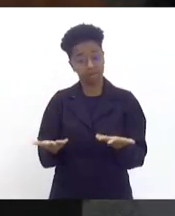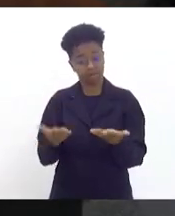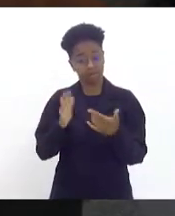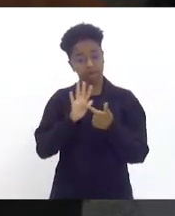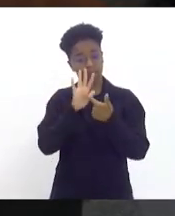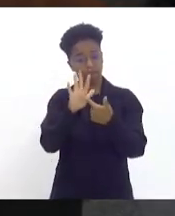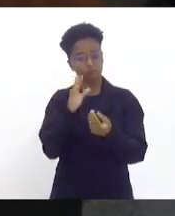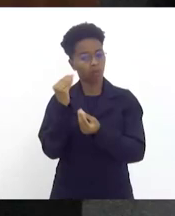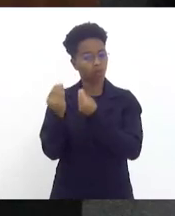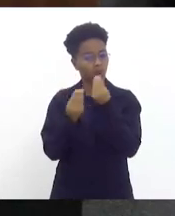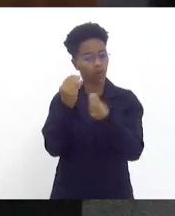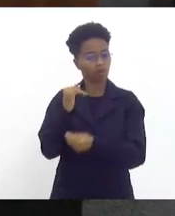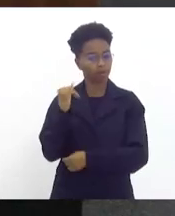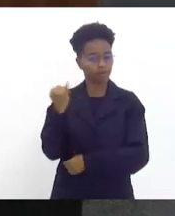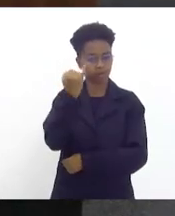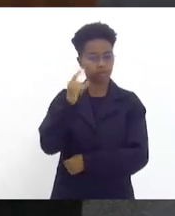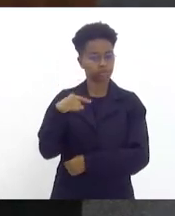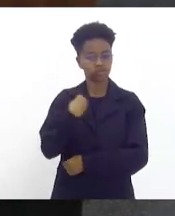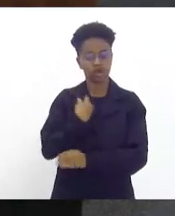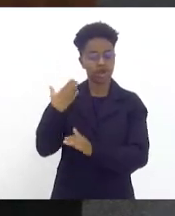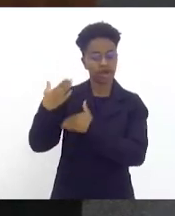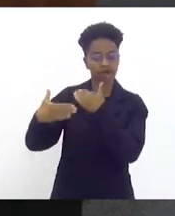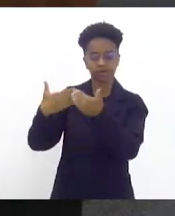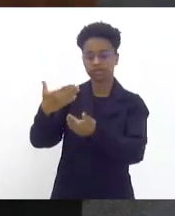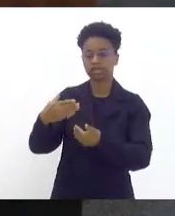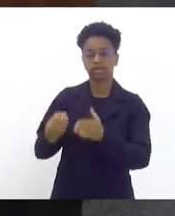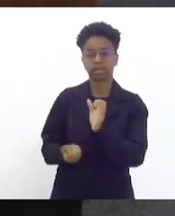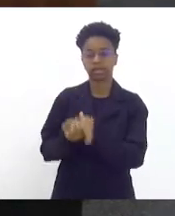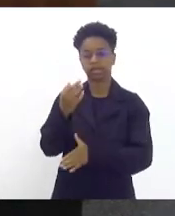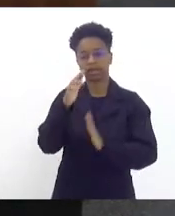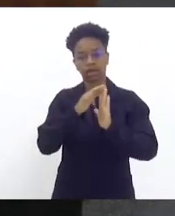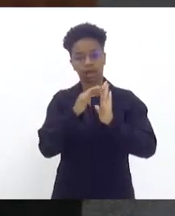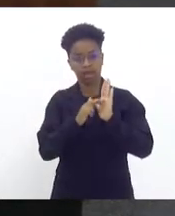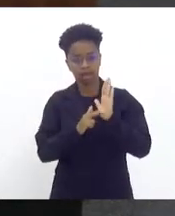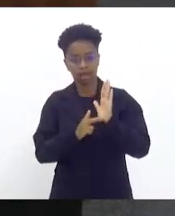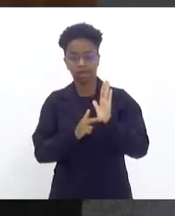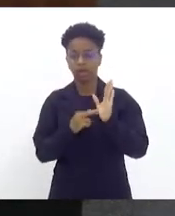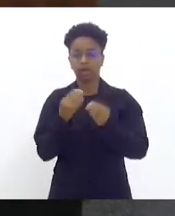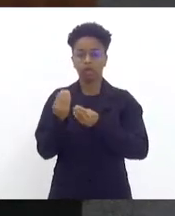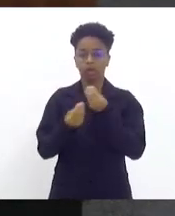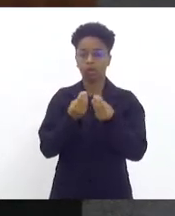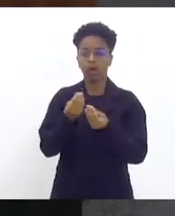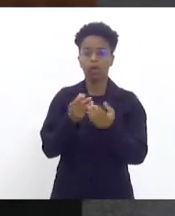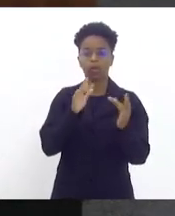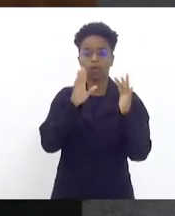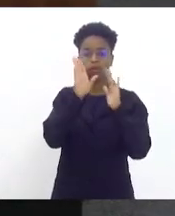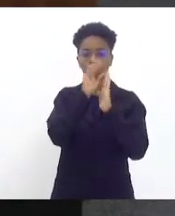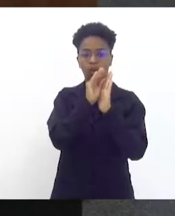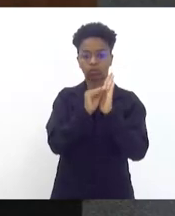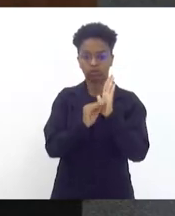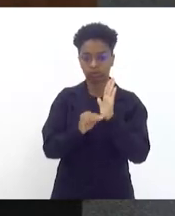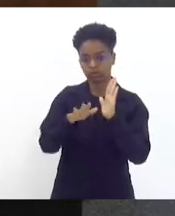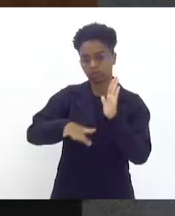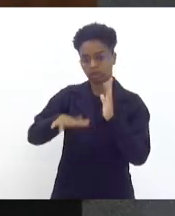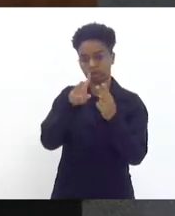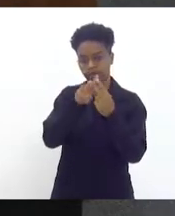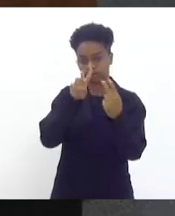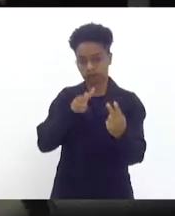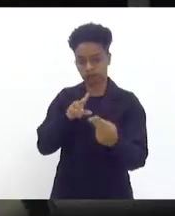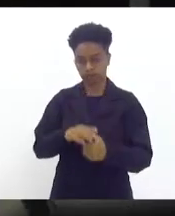a importância de avançar no sentido da regulamentação do da veiculação de conteúdo no ambiente